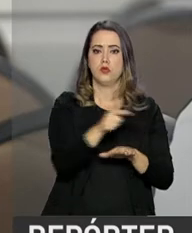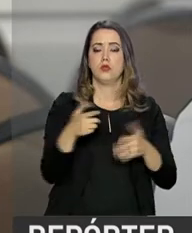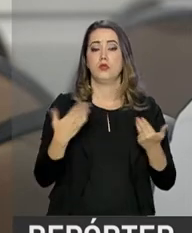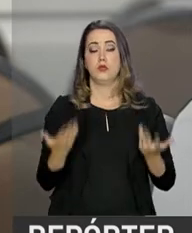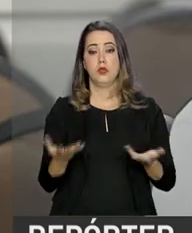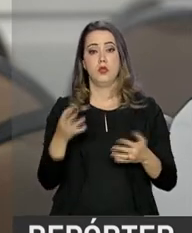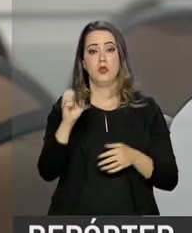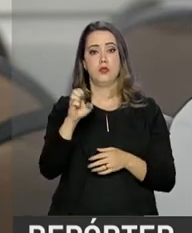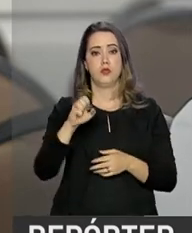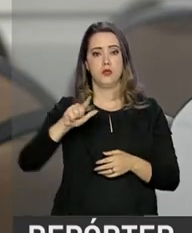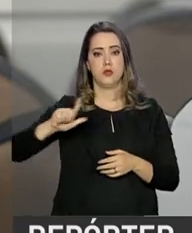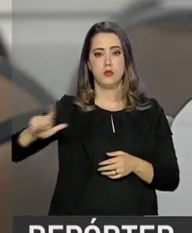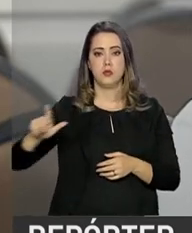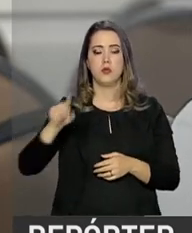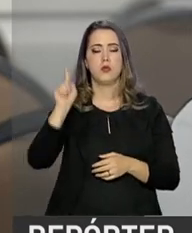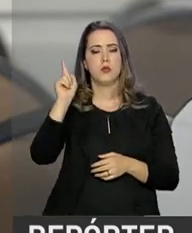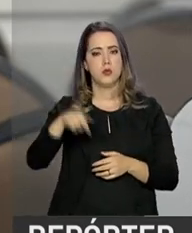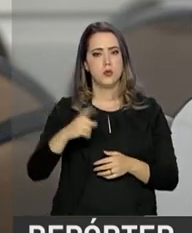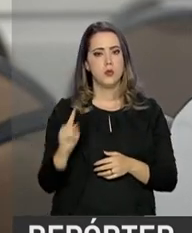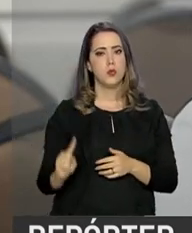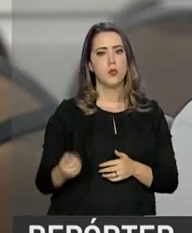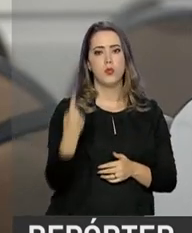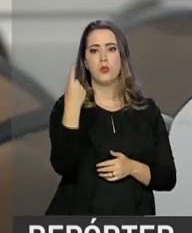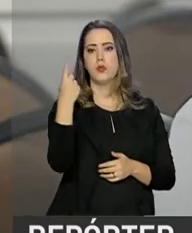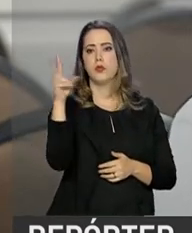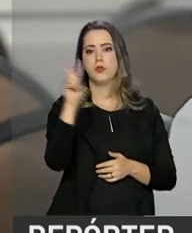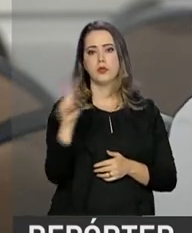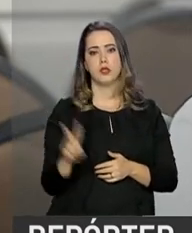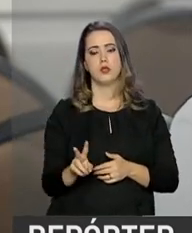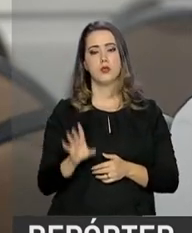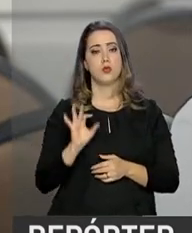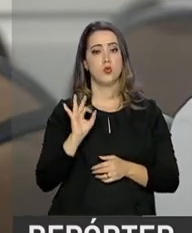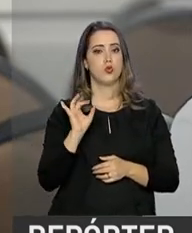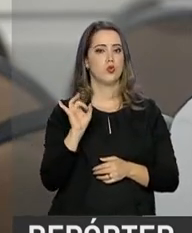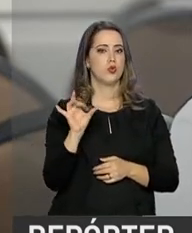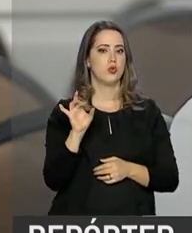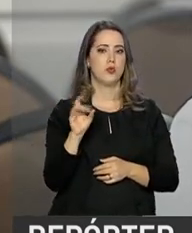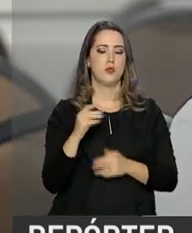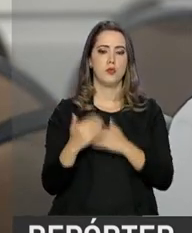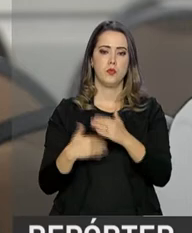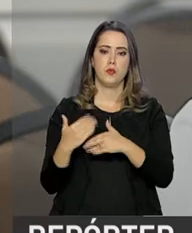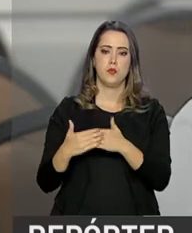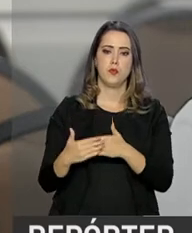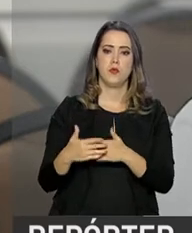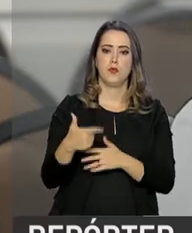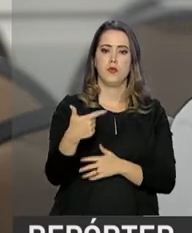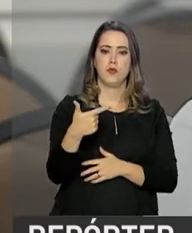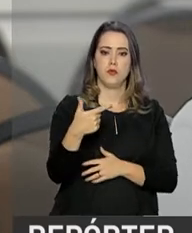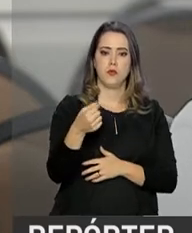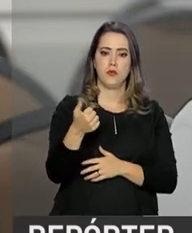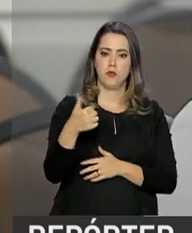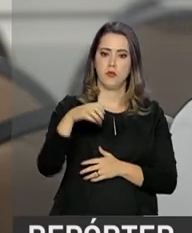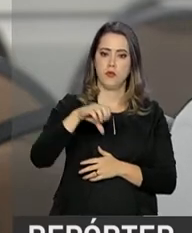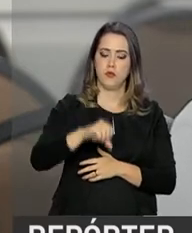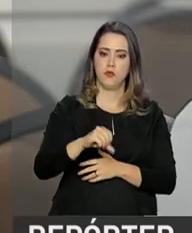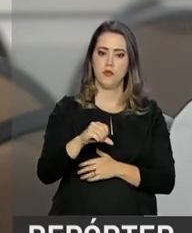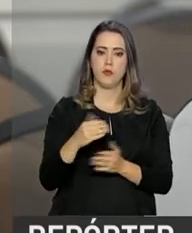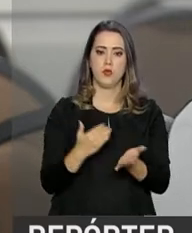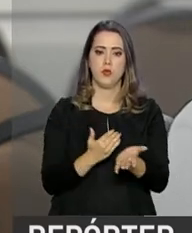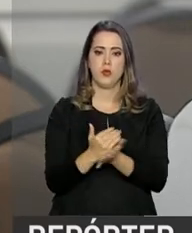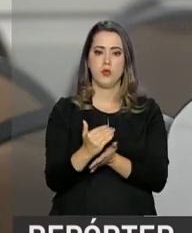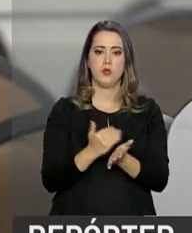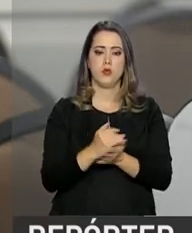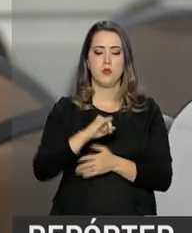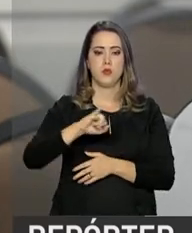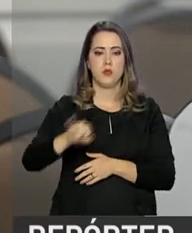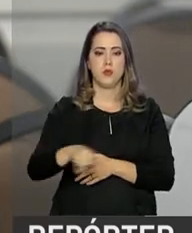vou fazer essas informações de uma única vez né é tá partir de 2019 nosso caso estão entrando agora a partir